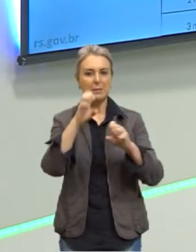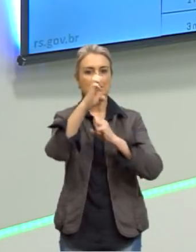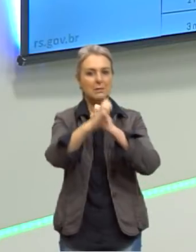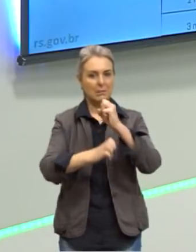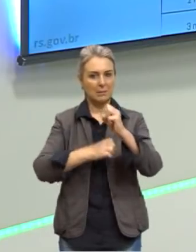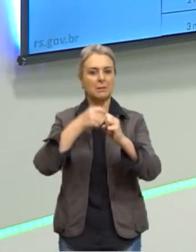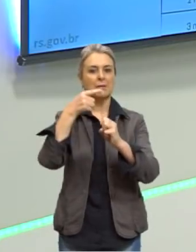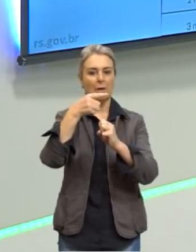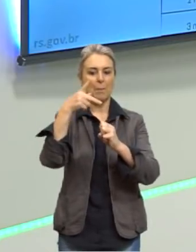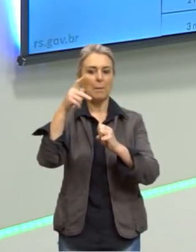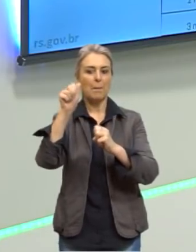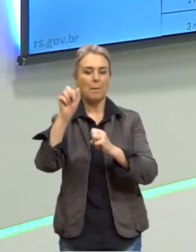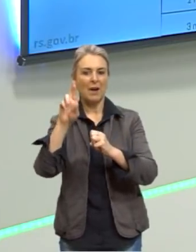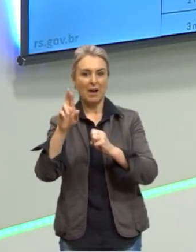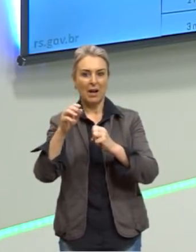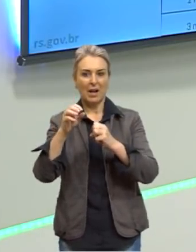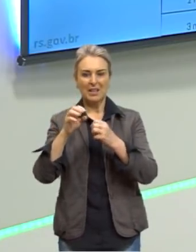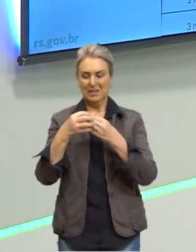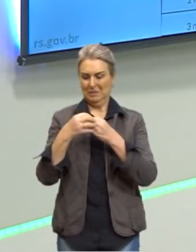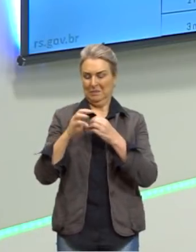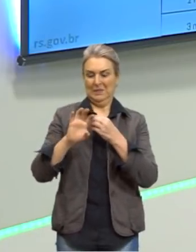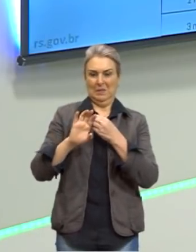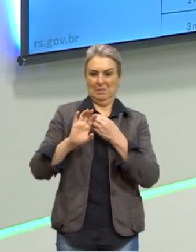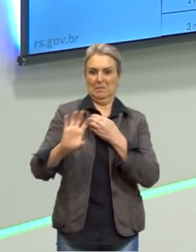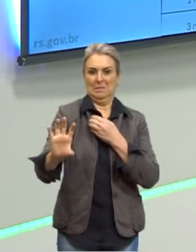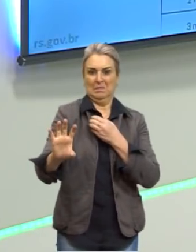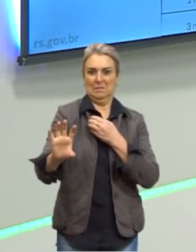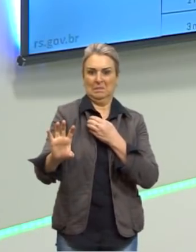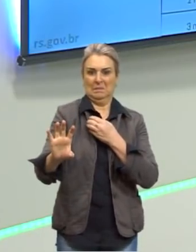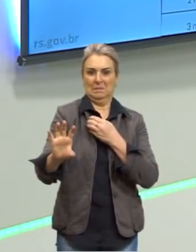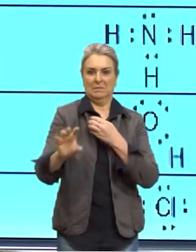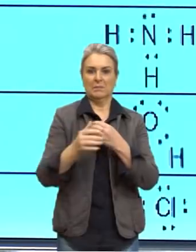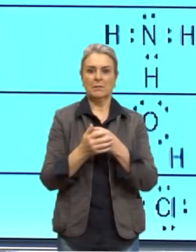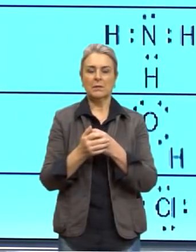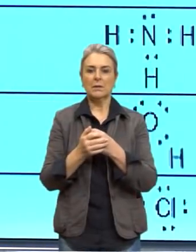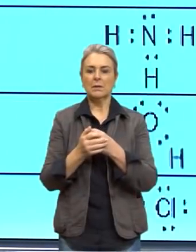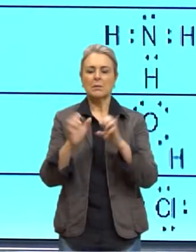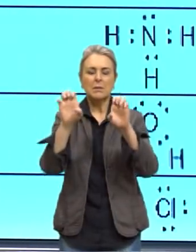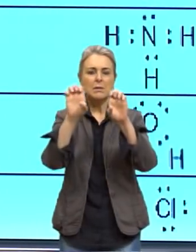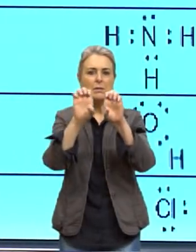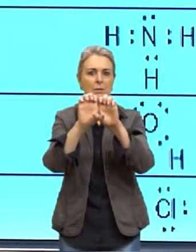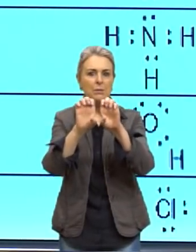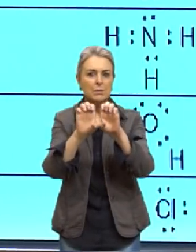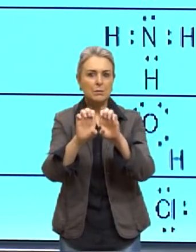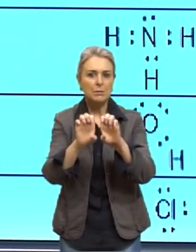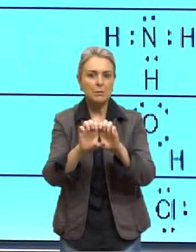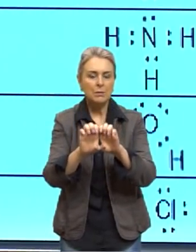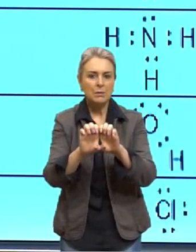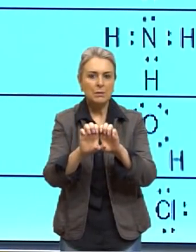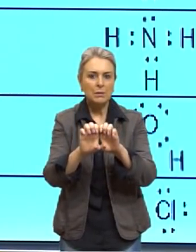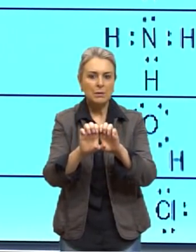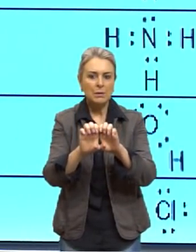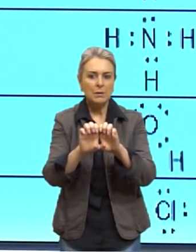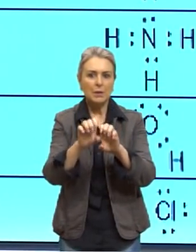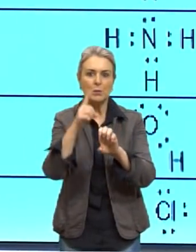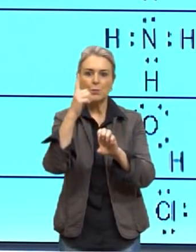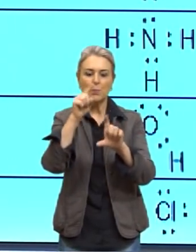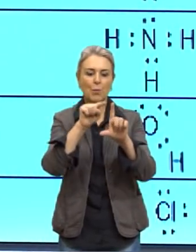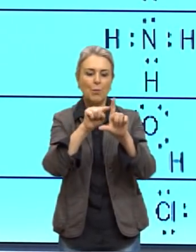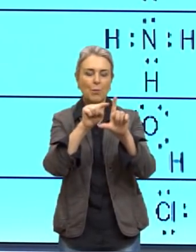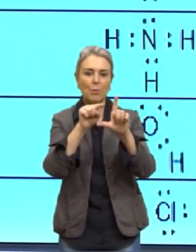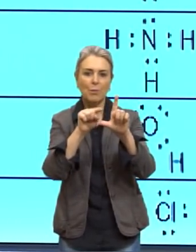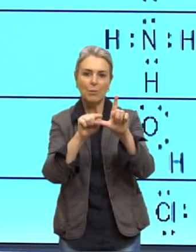e causa repulsão então se eu olhar aqui essa estrutura eu voltei apenas um ângulo